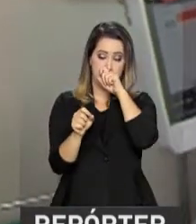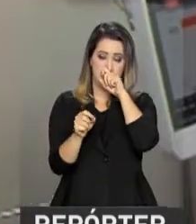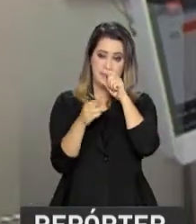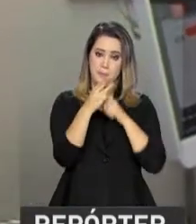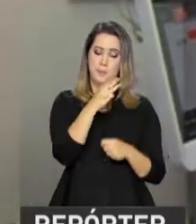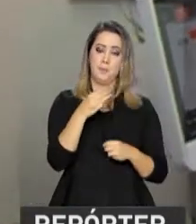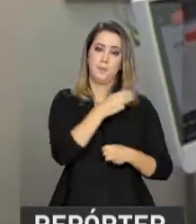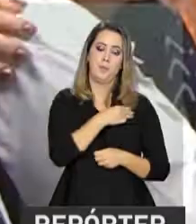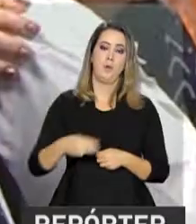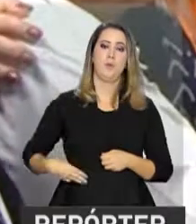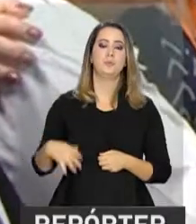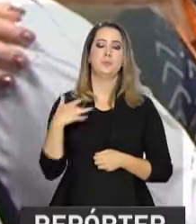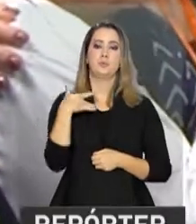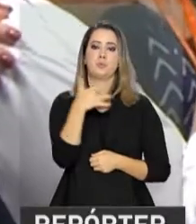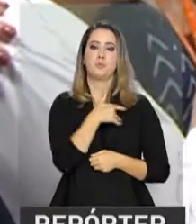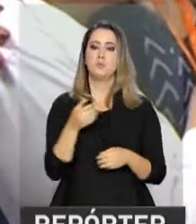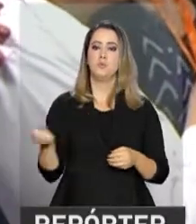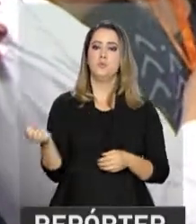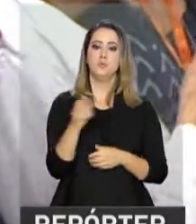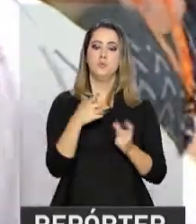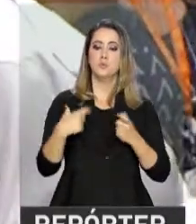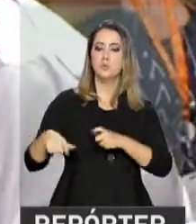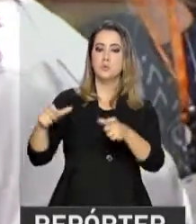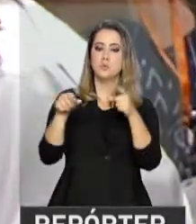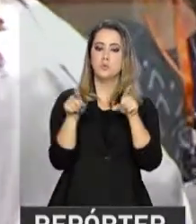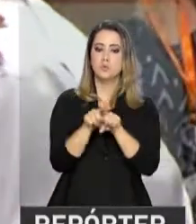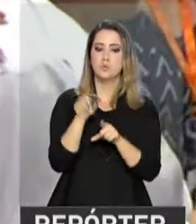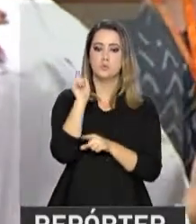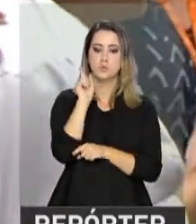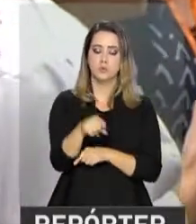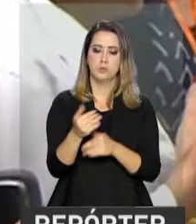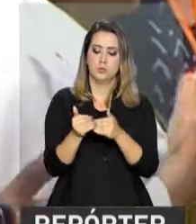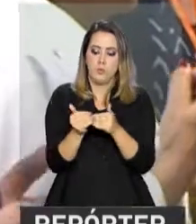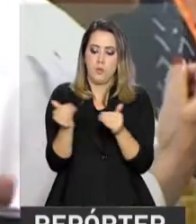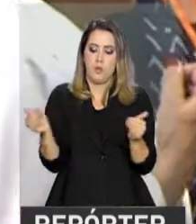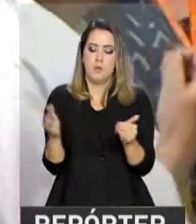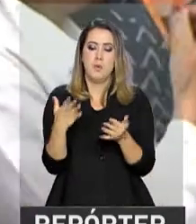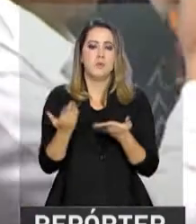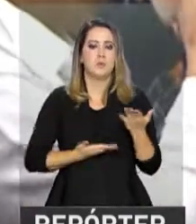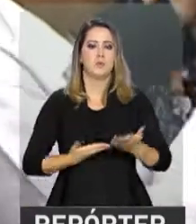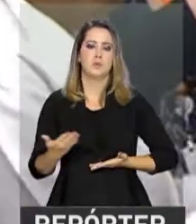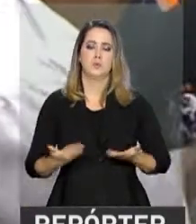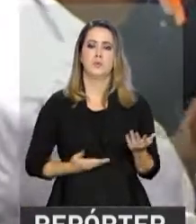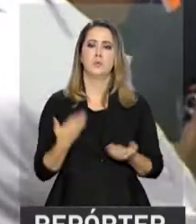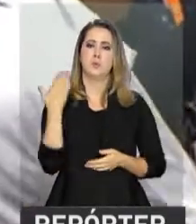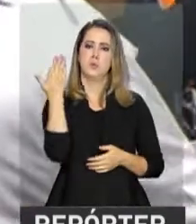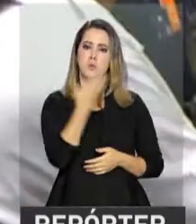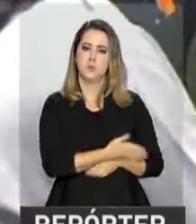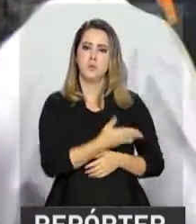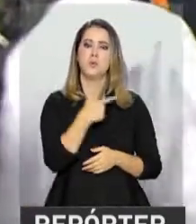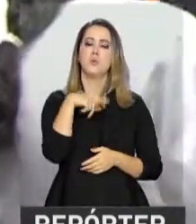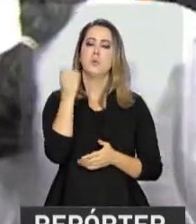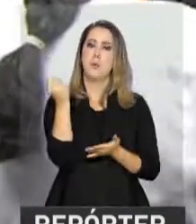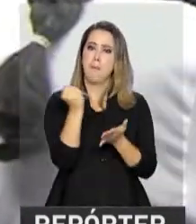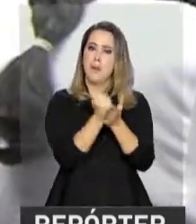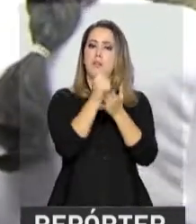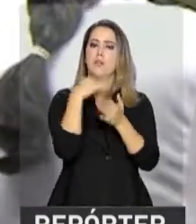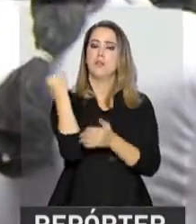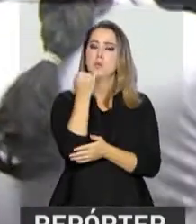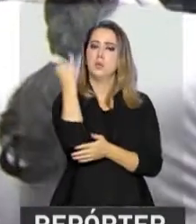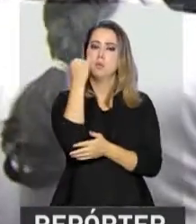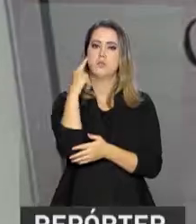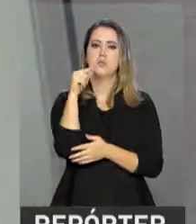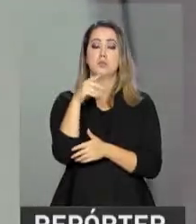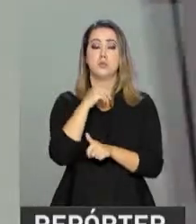de Diagnóstico do Câncer de Próstata. Para Ricardo Barros, a ampliação de serviços como este marca uma mudança de paradigma